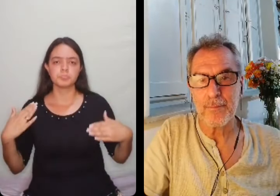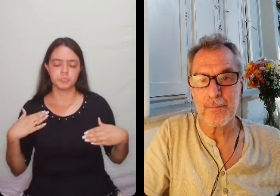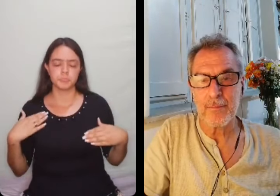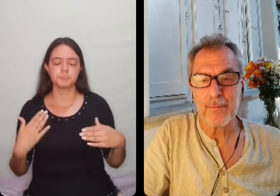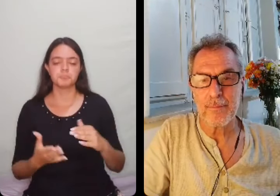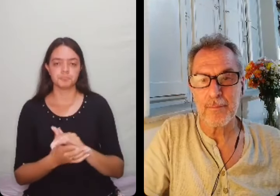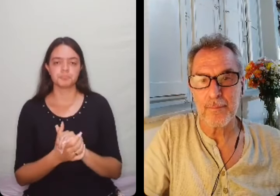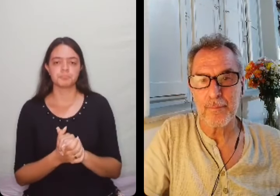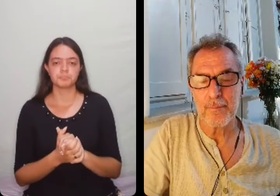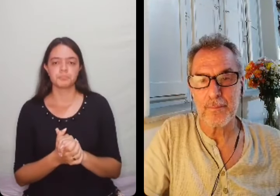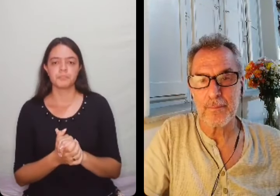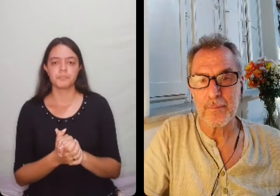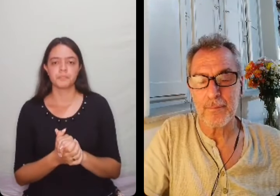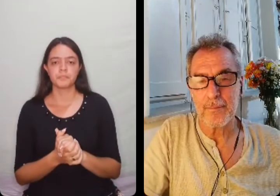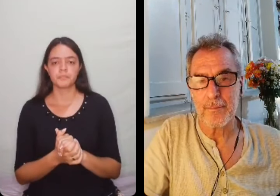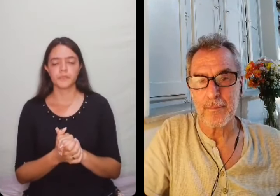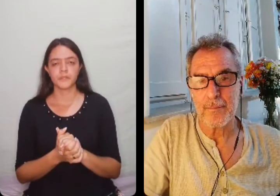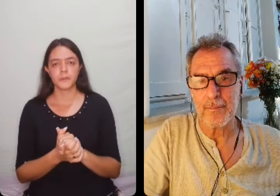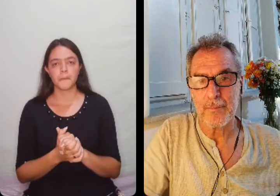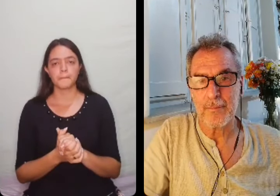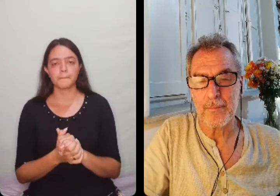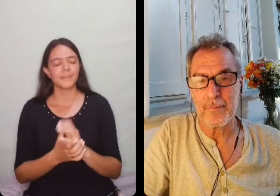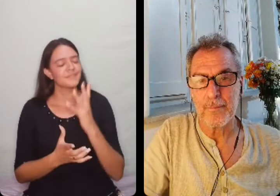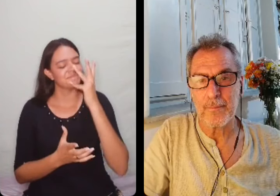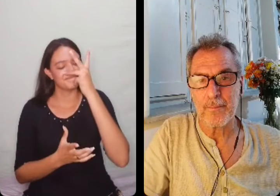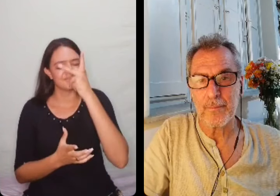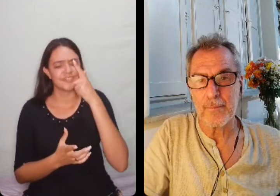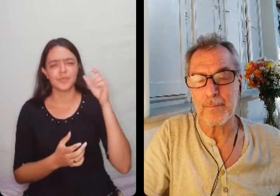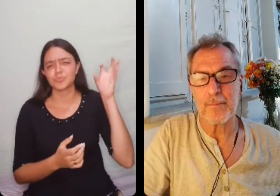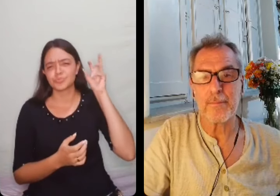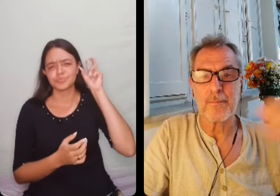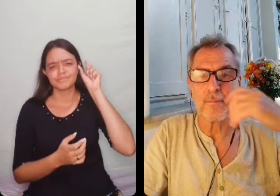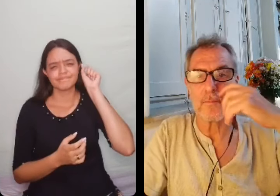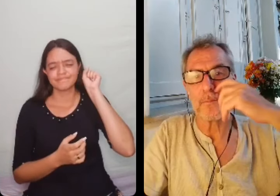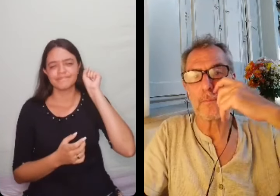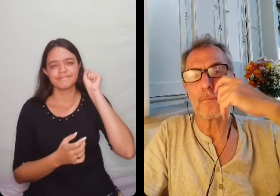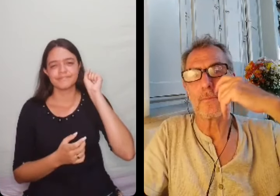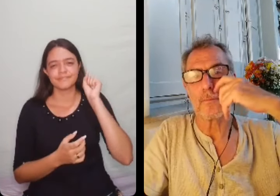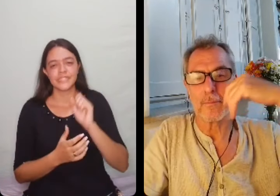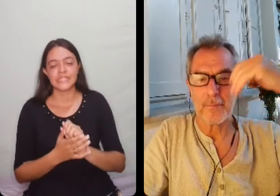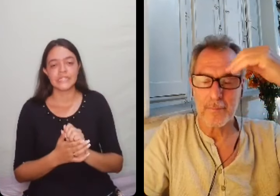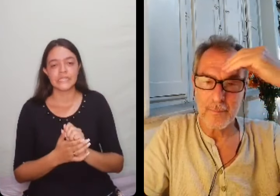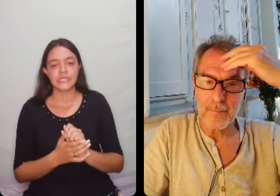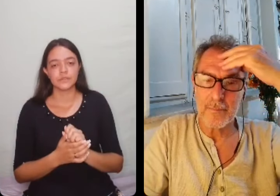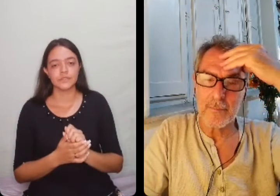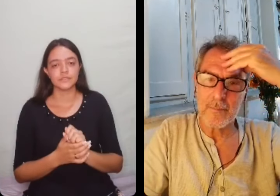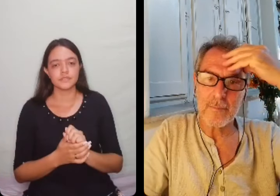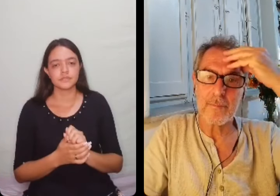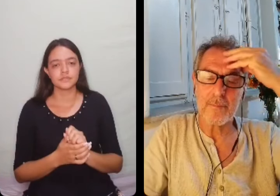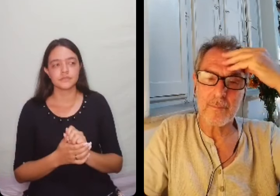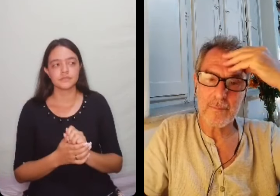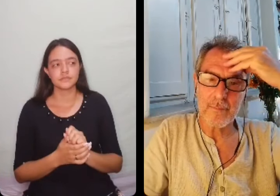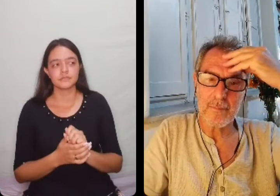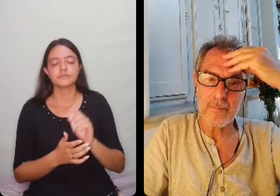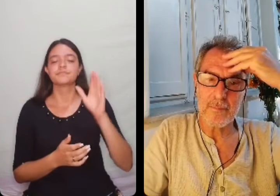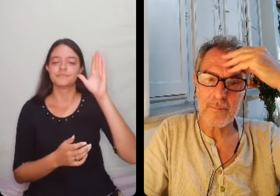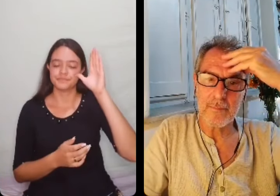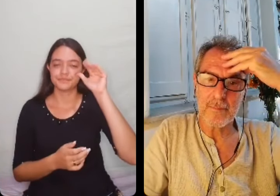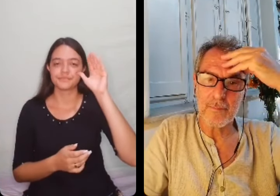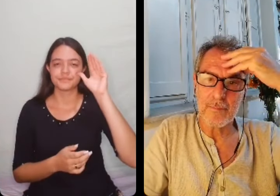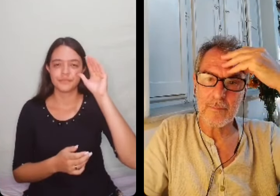é muito bonito ouvir, né? E tô muito curiosa pra ver isso de fato acontecendo